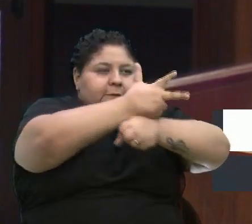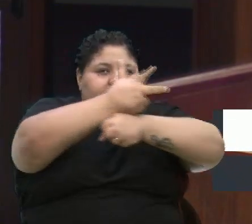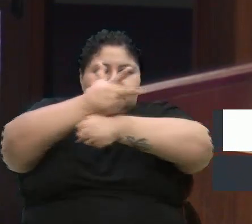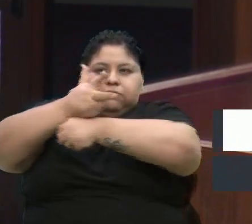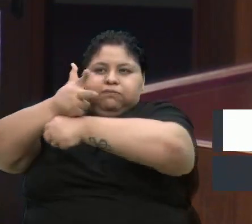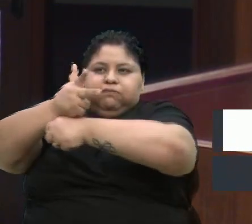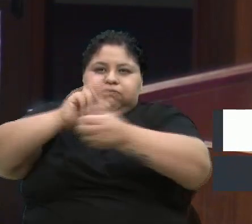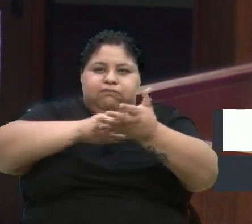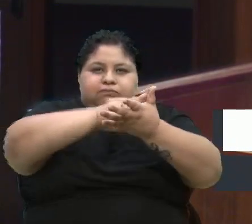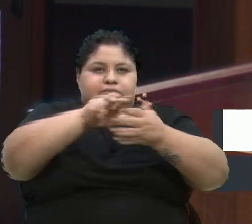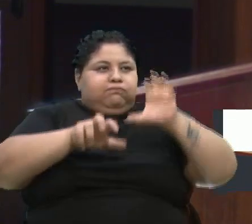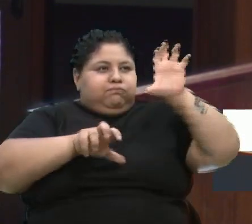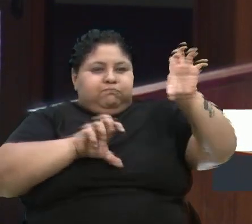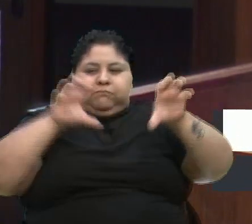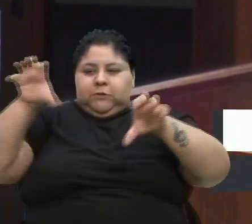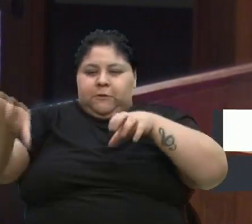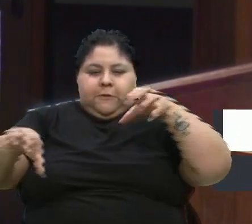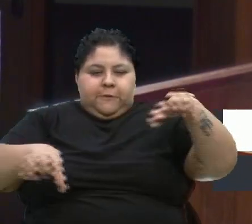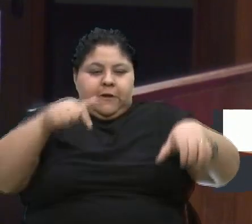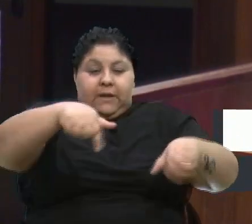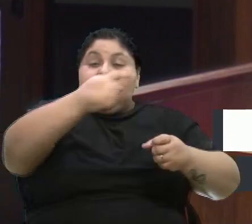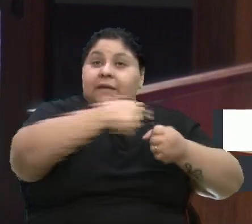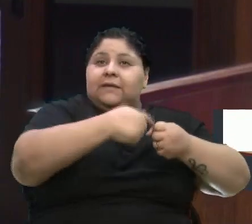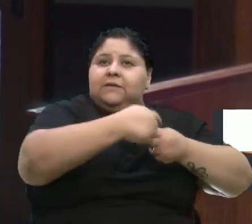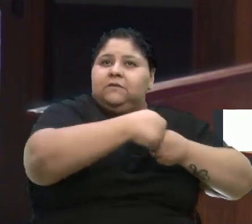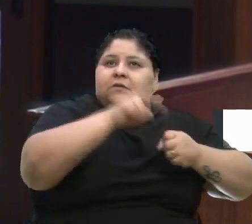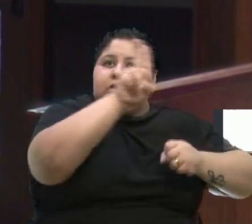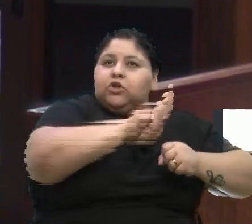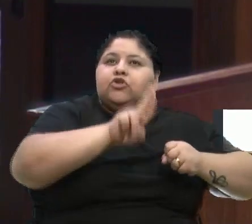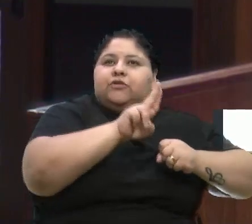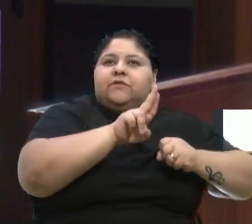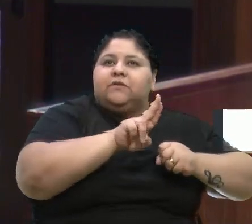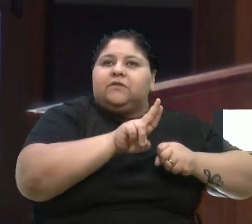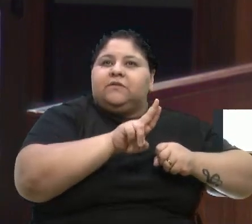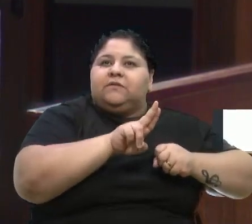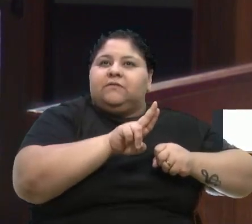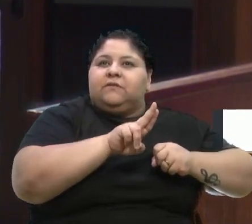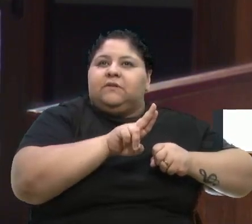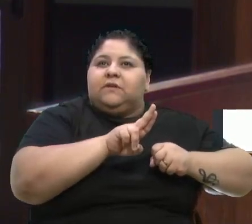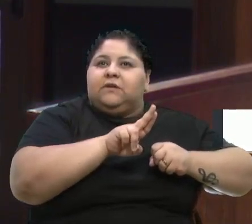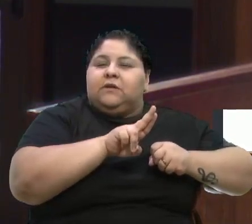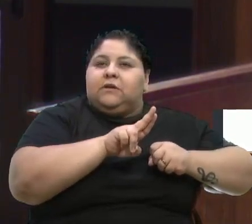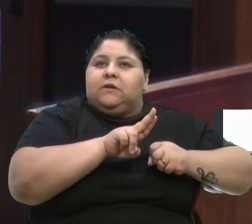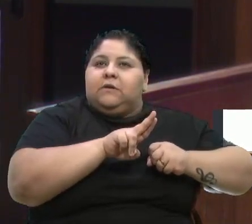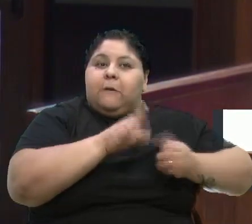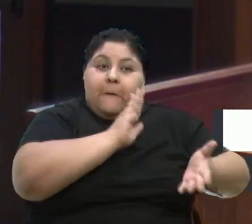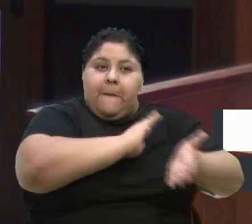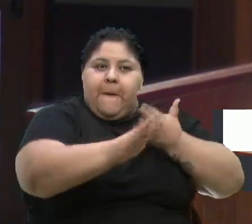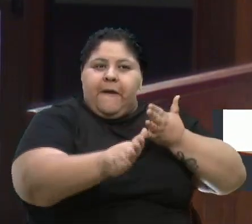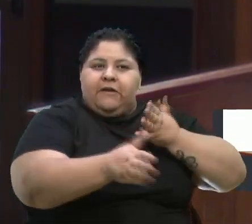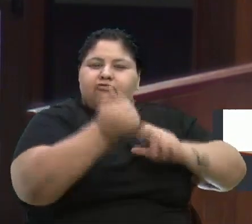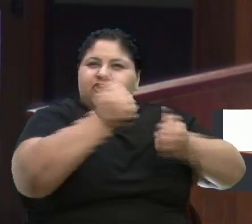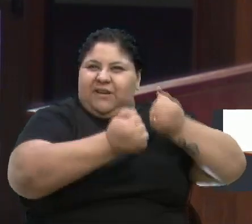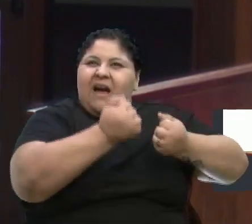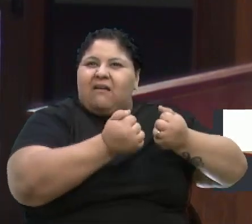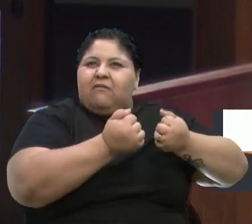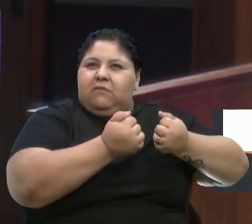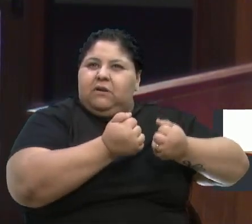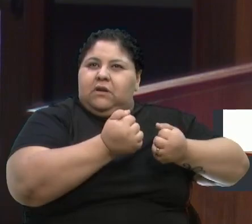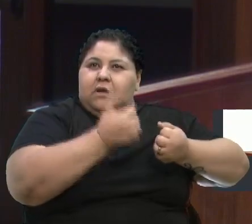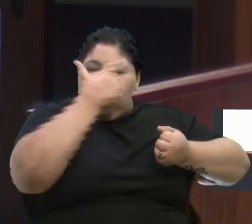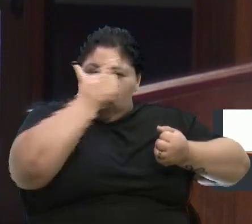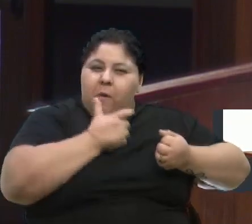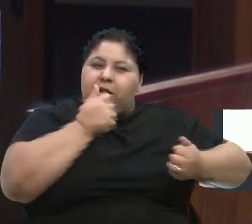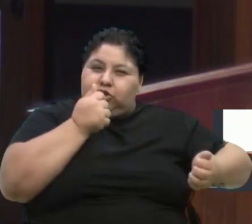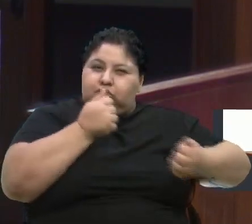da cidade e em locais também que são utilizados muitas vezes para rota de fugas de veículos. E eu acho que através das